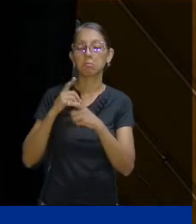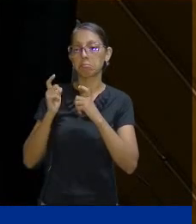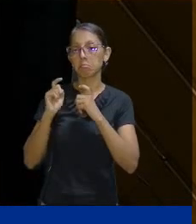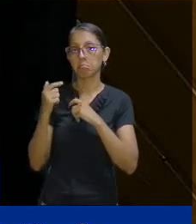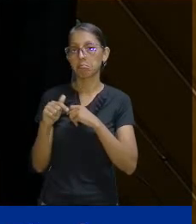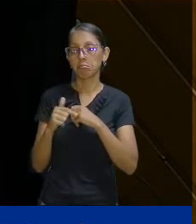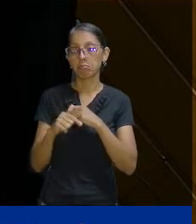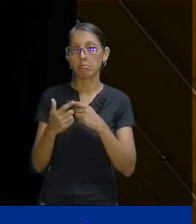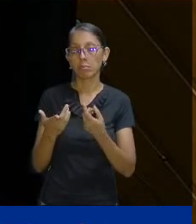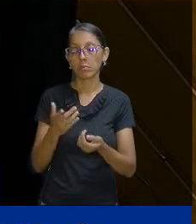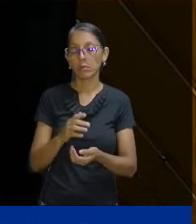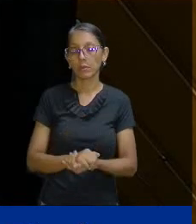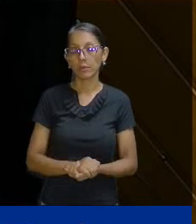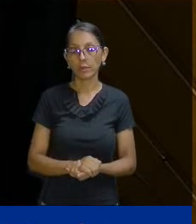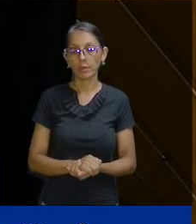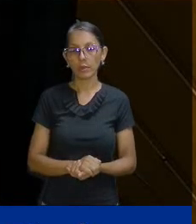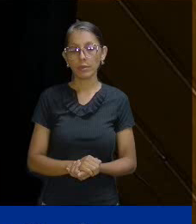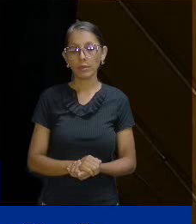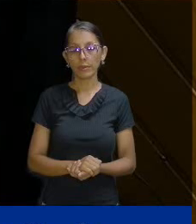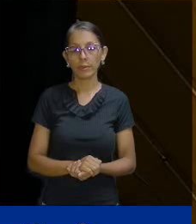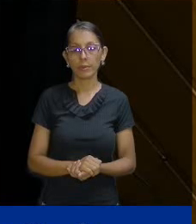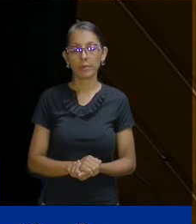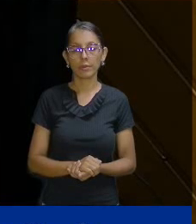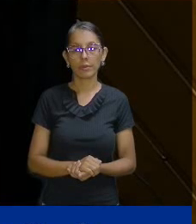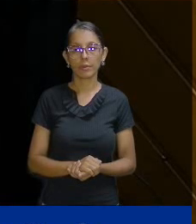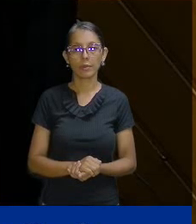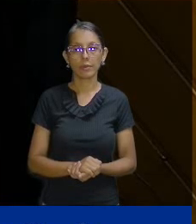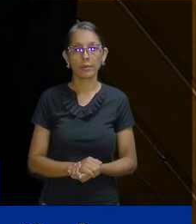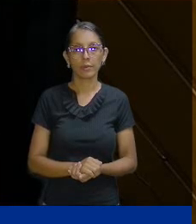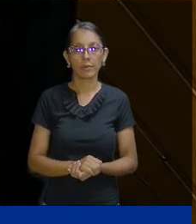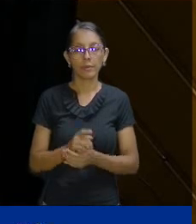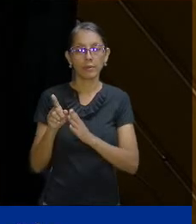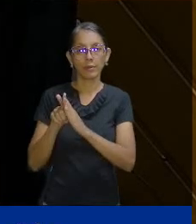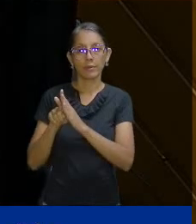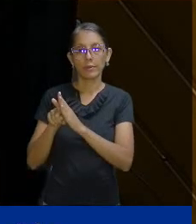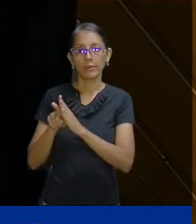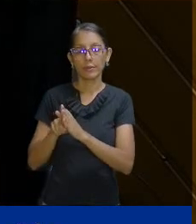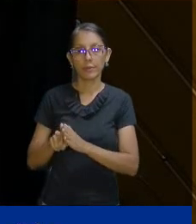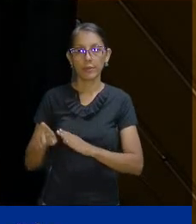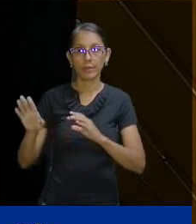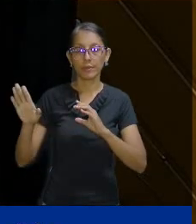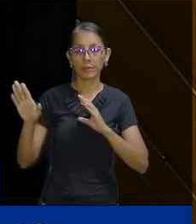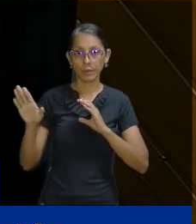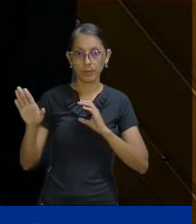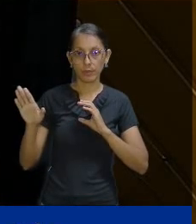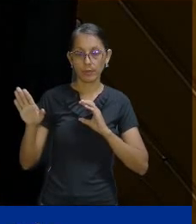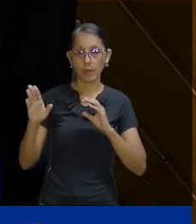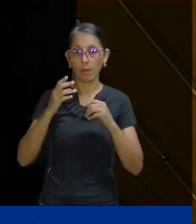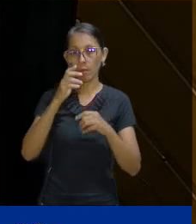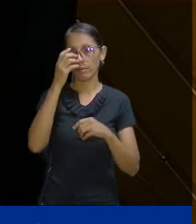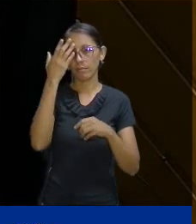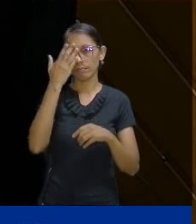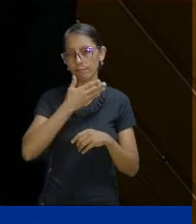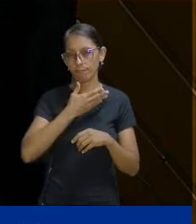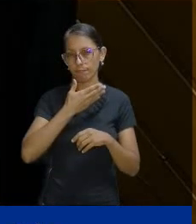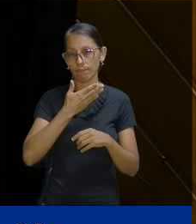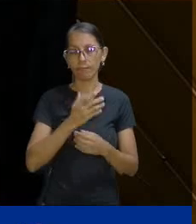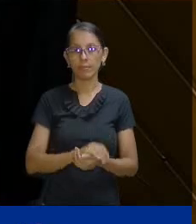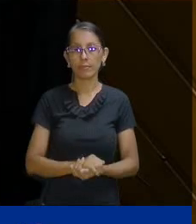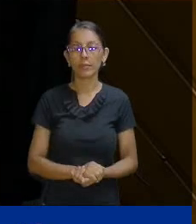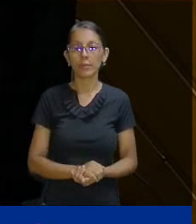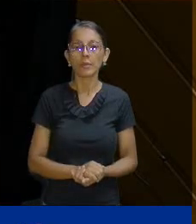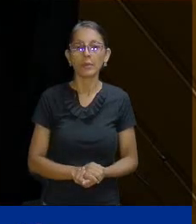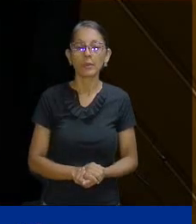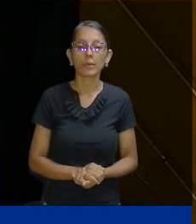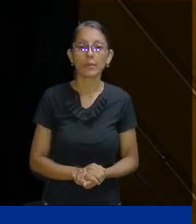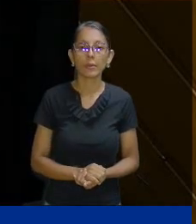da presunção de inocência, impõe a interpretação mais favorável ao investigado, exigindo-se prova robusta e incontroversa,